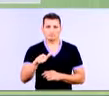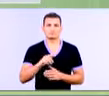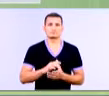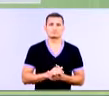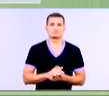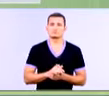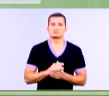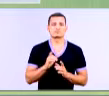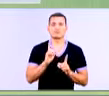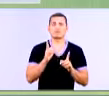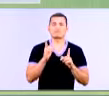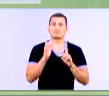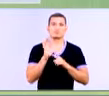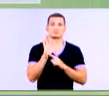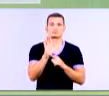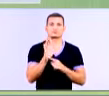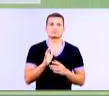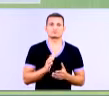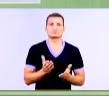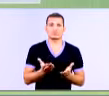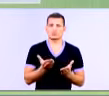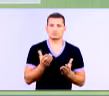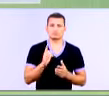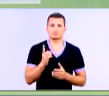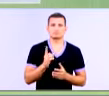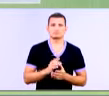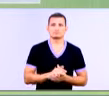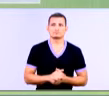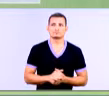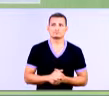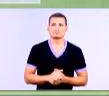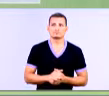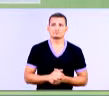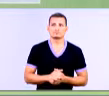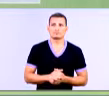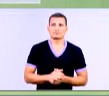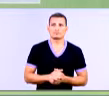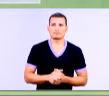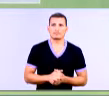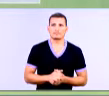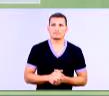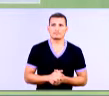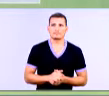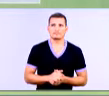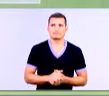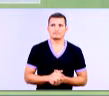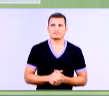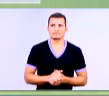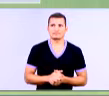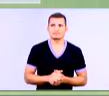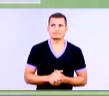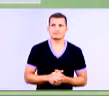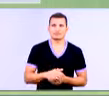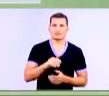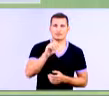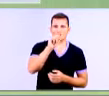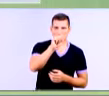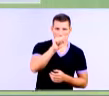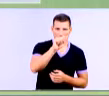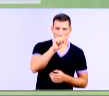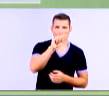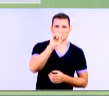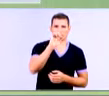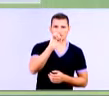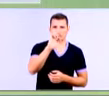não vai abordar esses outros operadores lógicos aqui em sala, né? Vamos pegar uma expressão A e B,